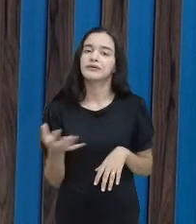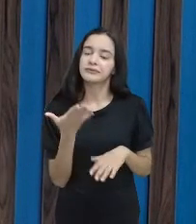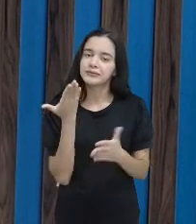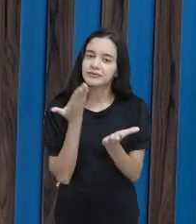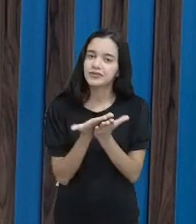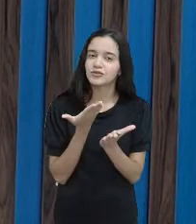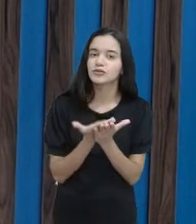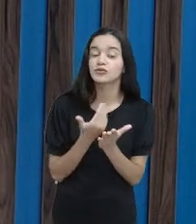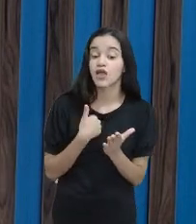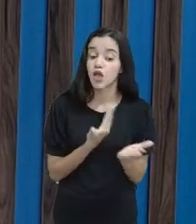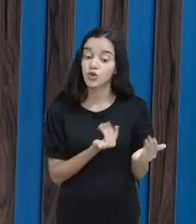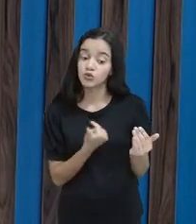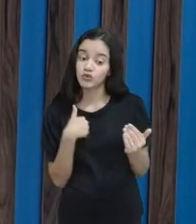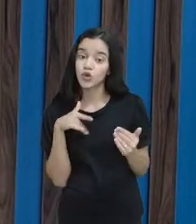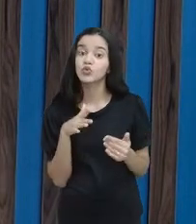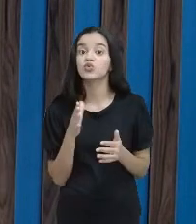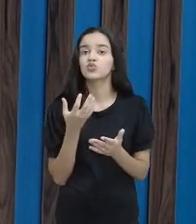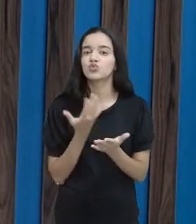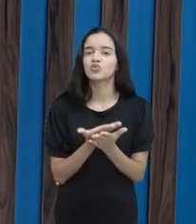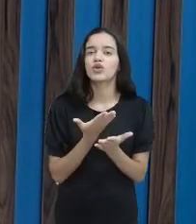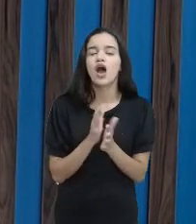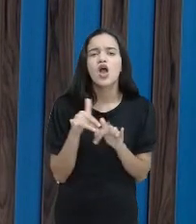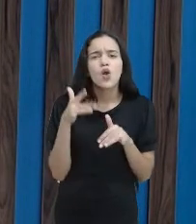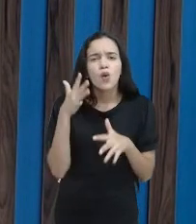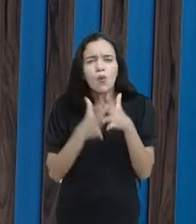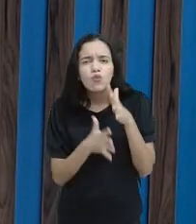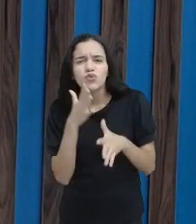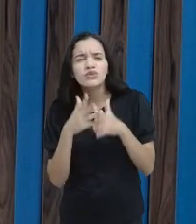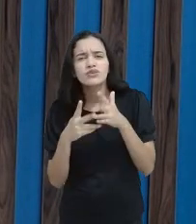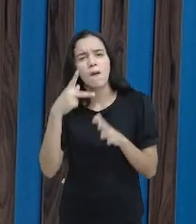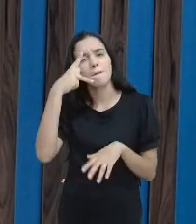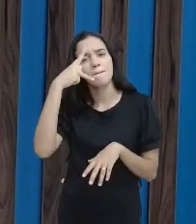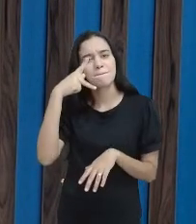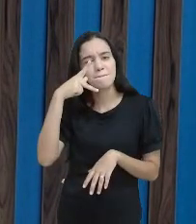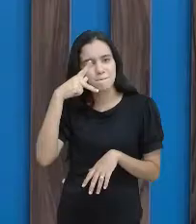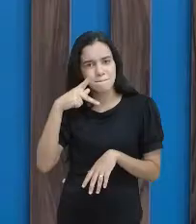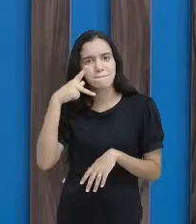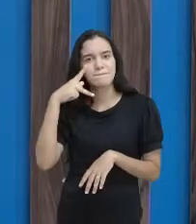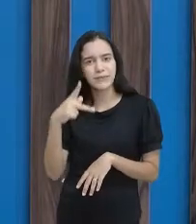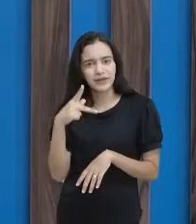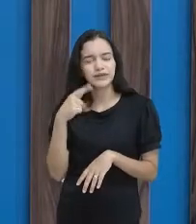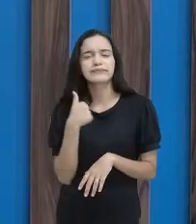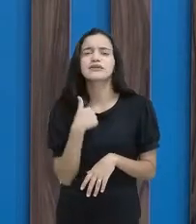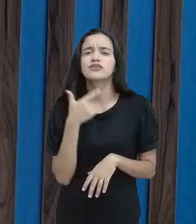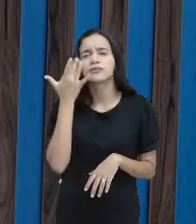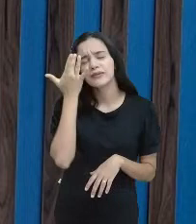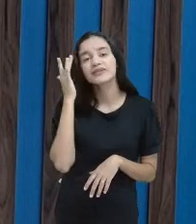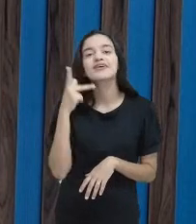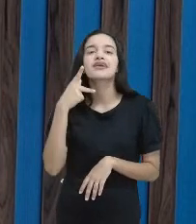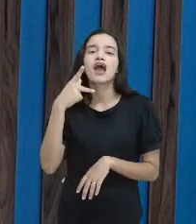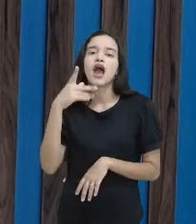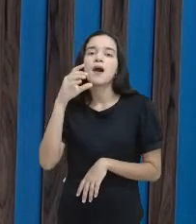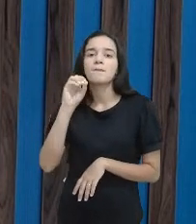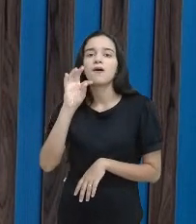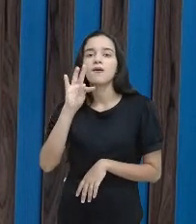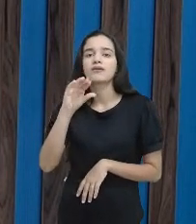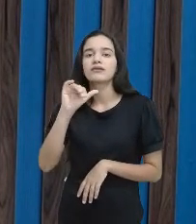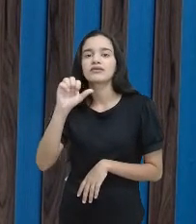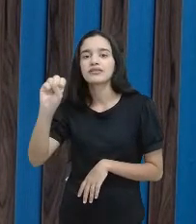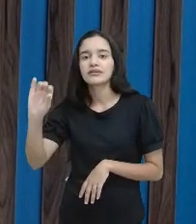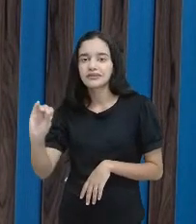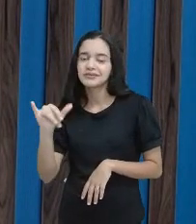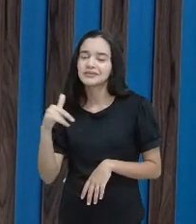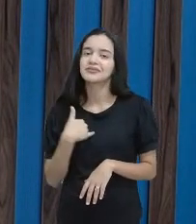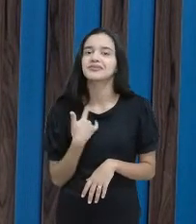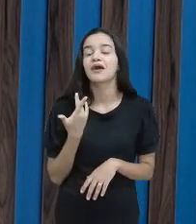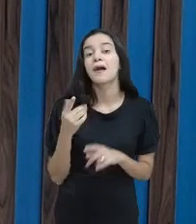estudando, professora, eu confundia muito o P, né? O P de fósforo da tabela, né? Sempre achava que era potássio. por causa do P,